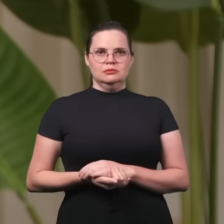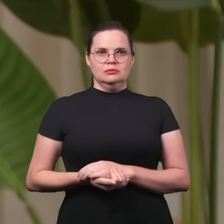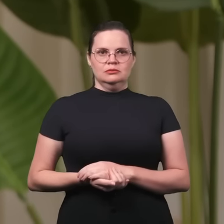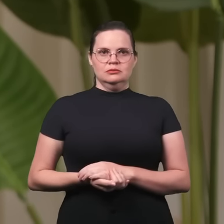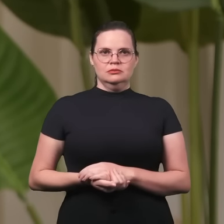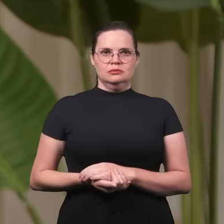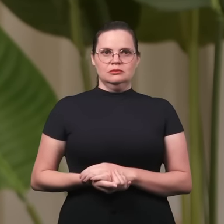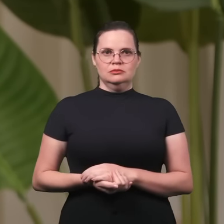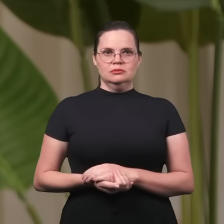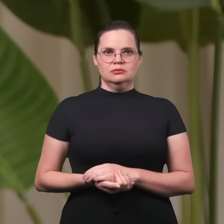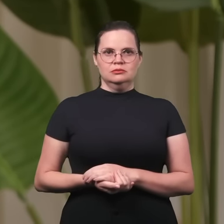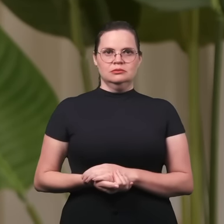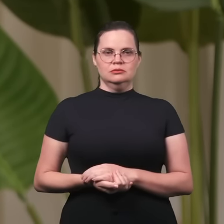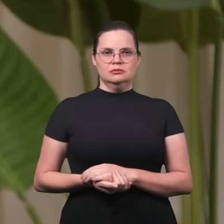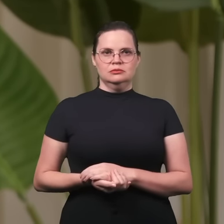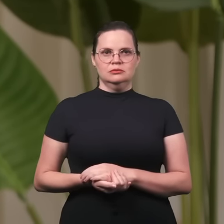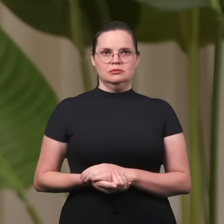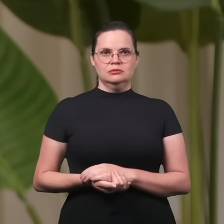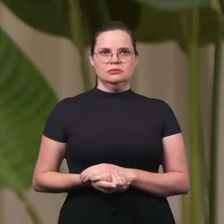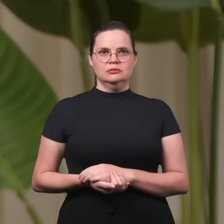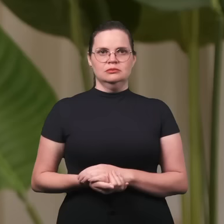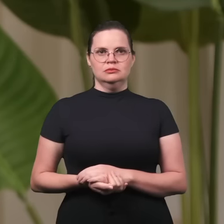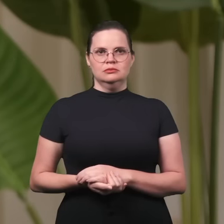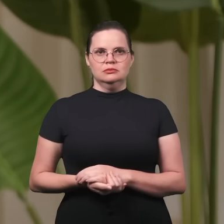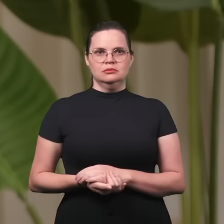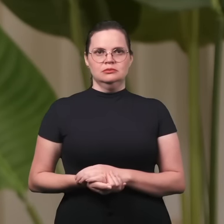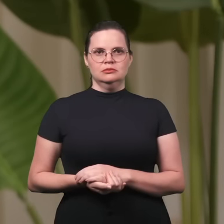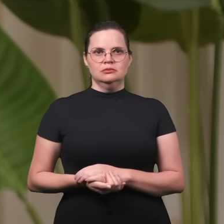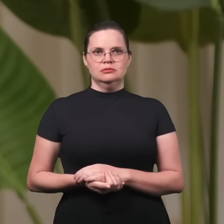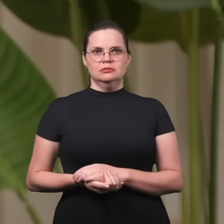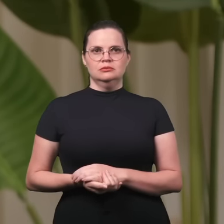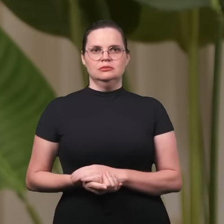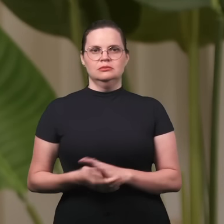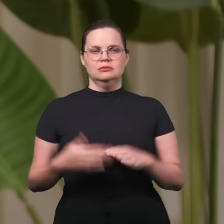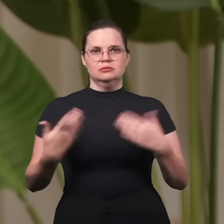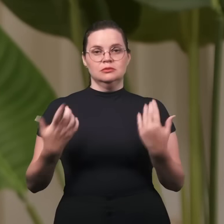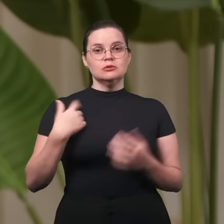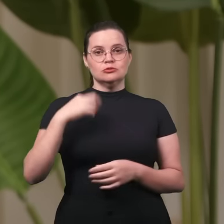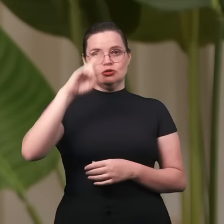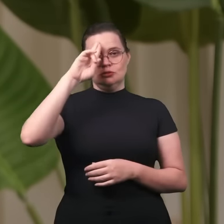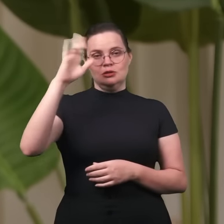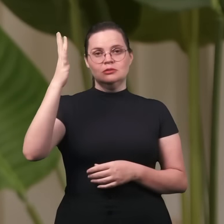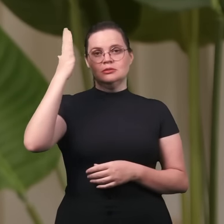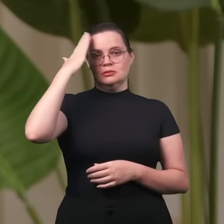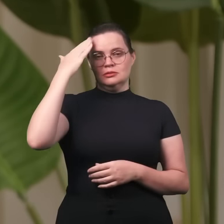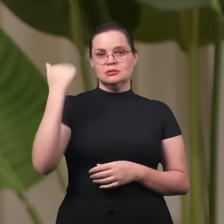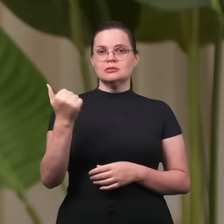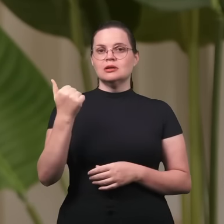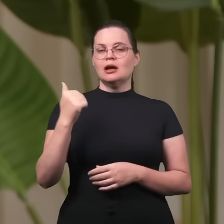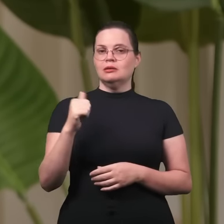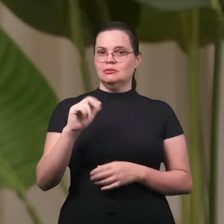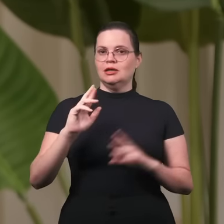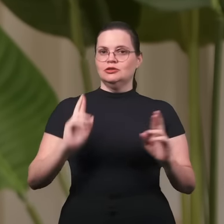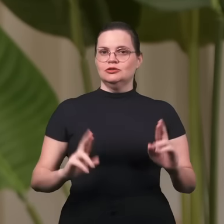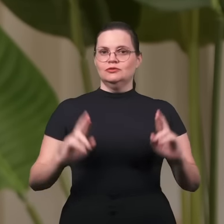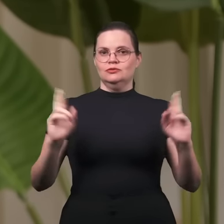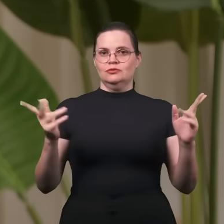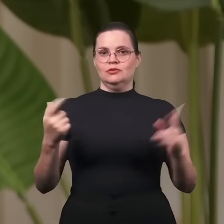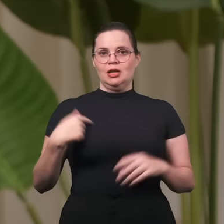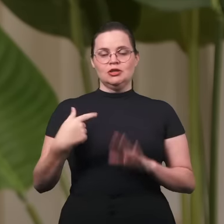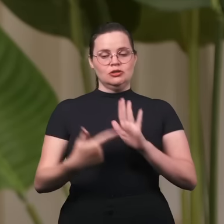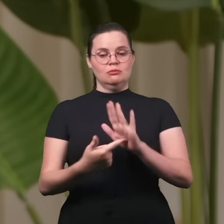o servo amado. Então, o Senhor, ele faz distinção, faz descrição e diz,